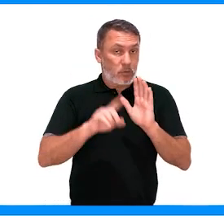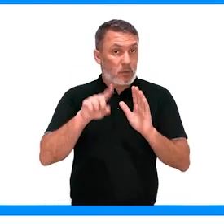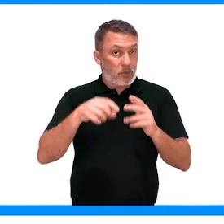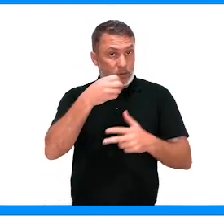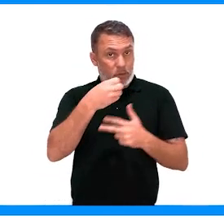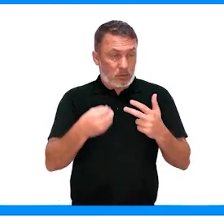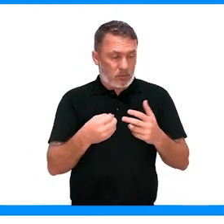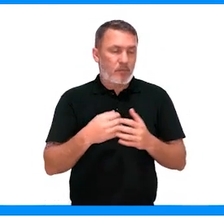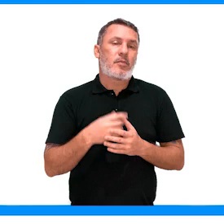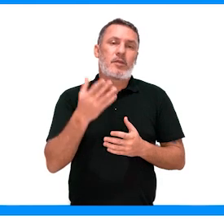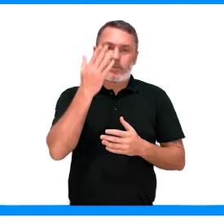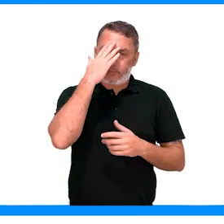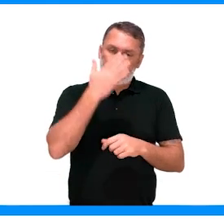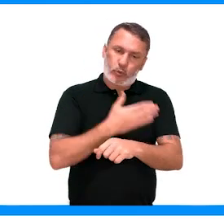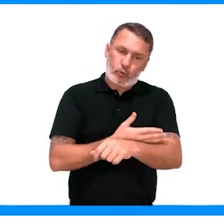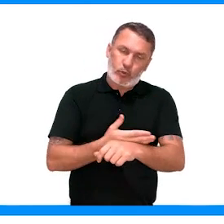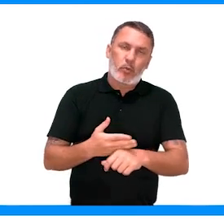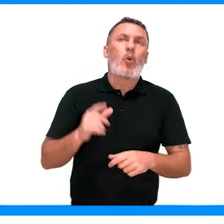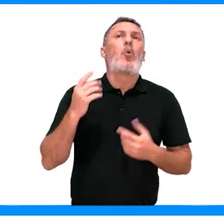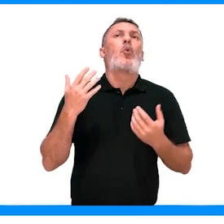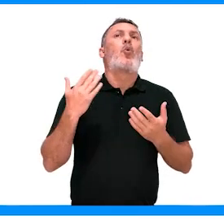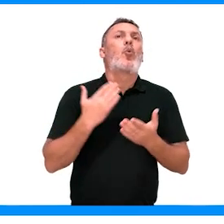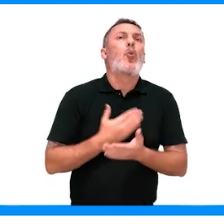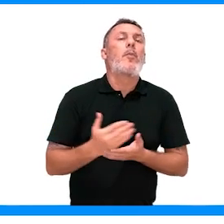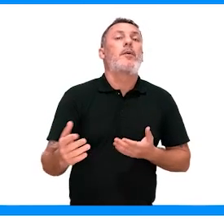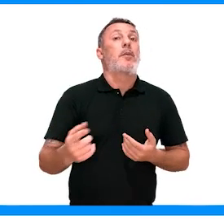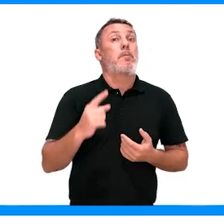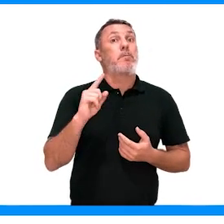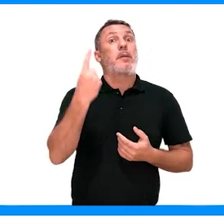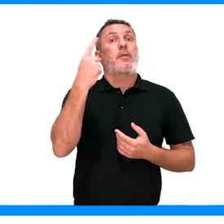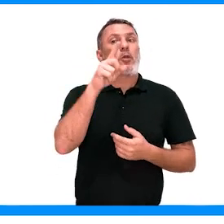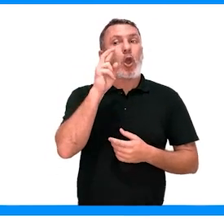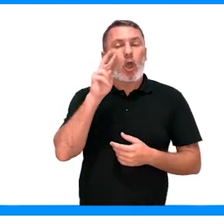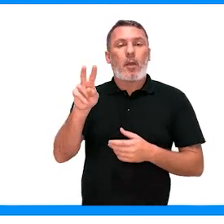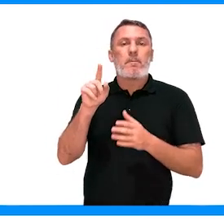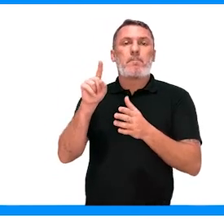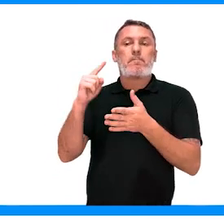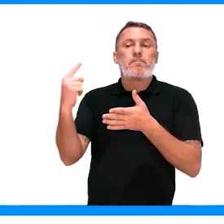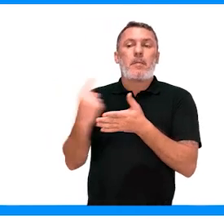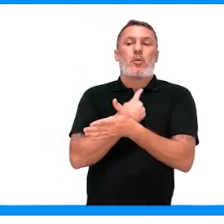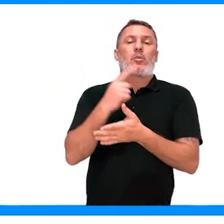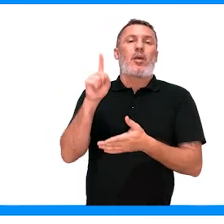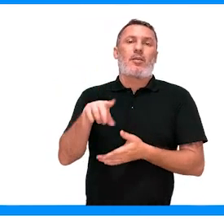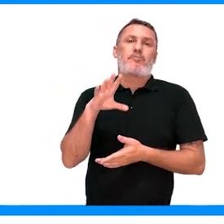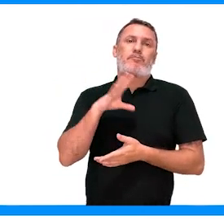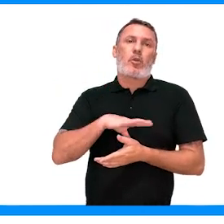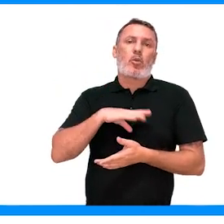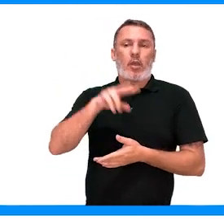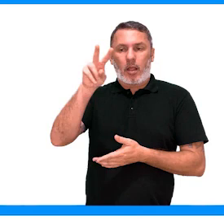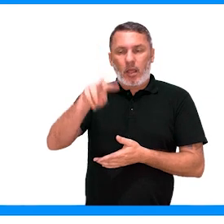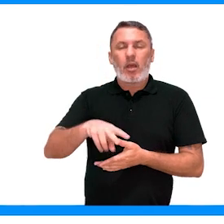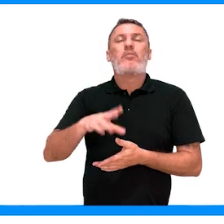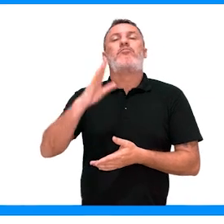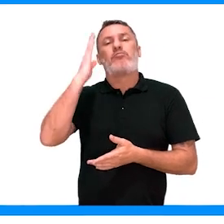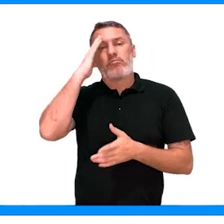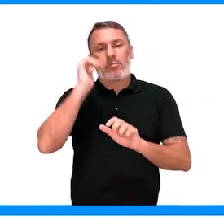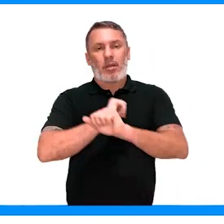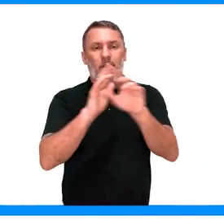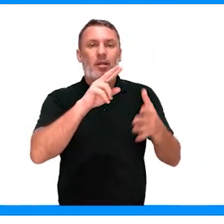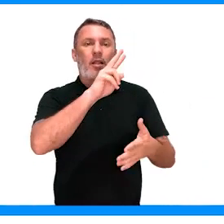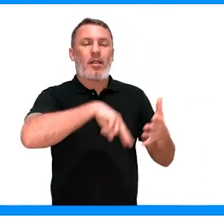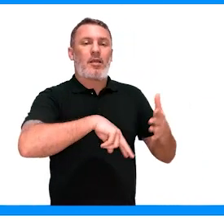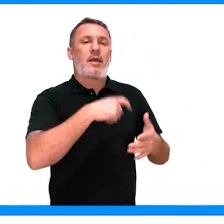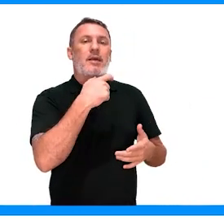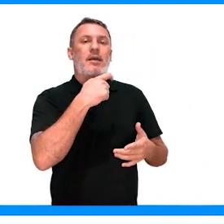Enem e, como já é de praxe, né, nós vamos começar a ler os comandos, porque vai ficar mais fácil a leitura do textinho